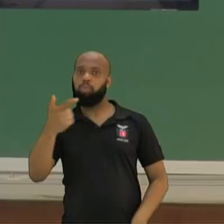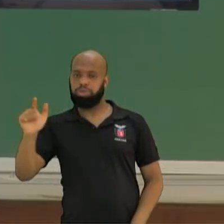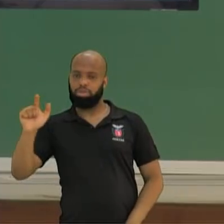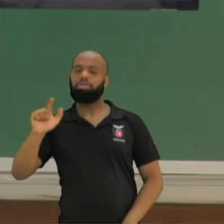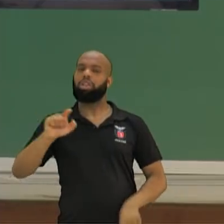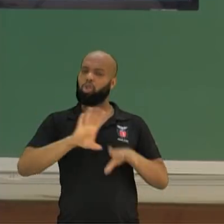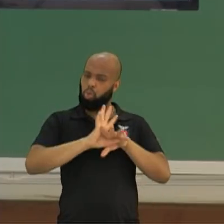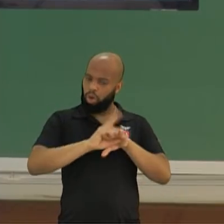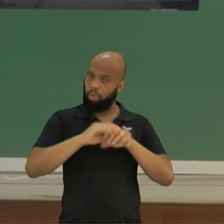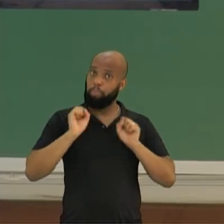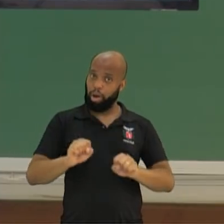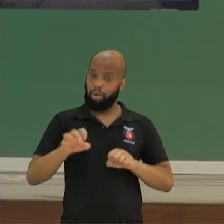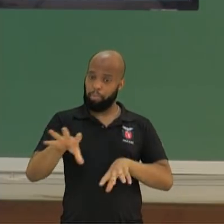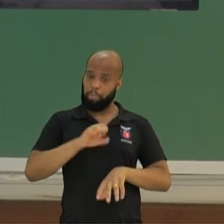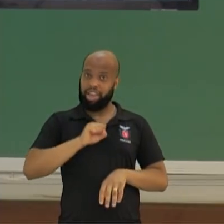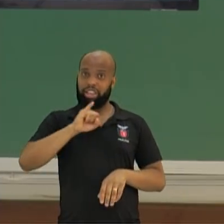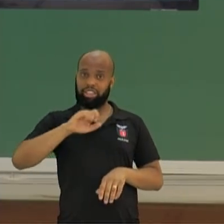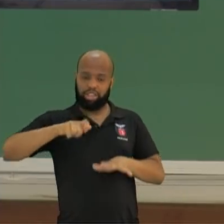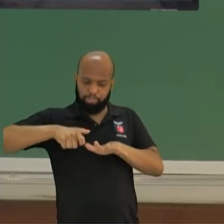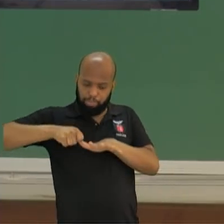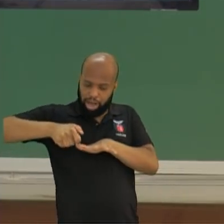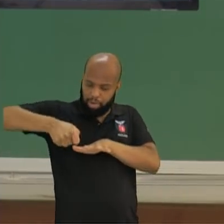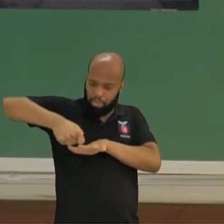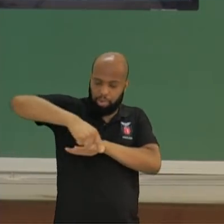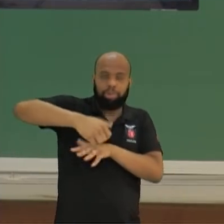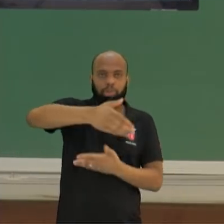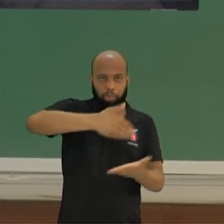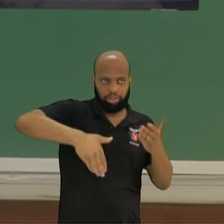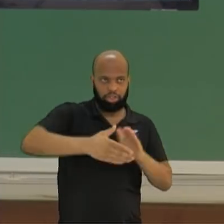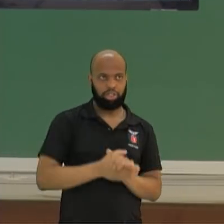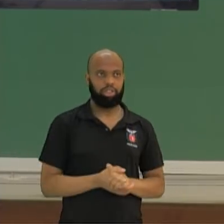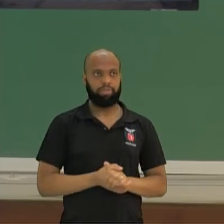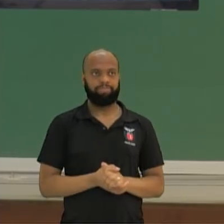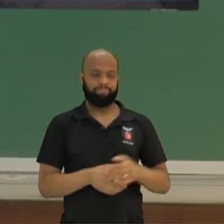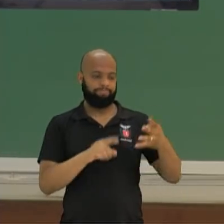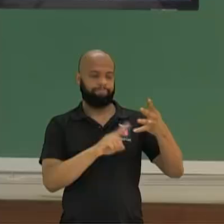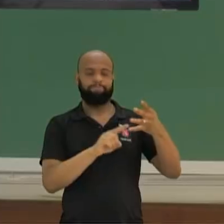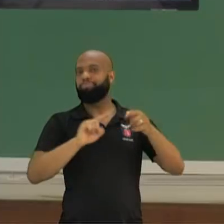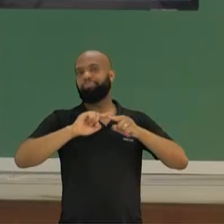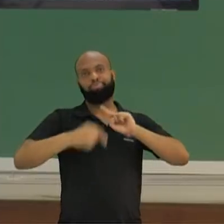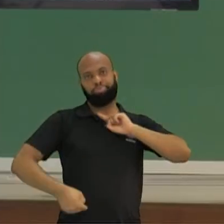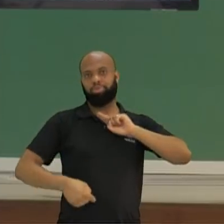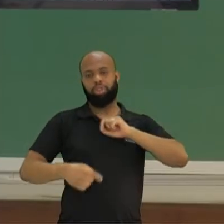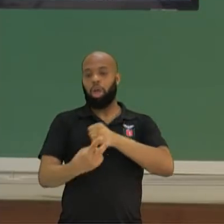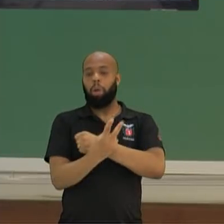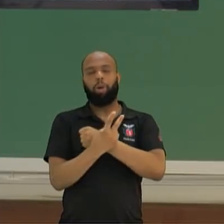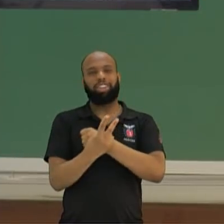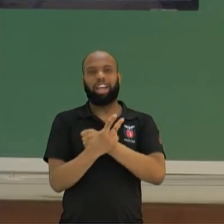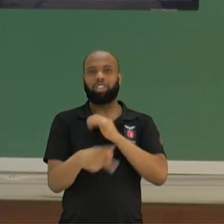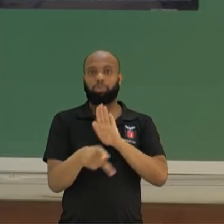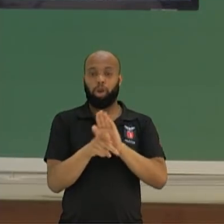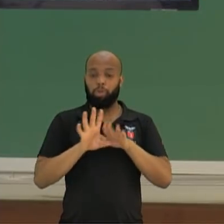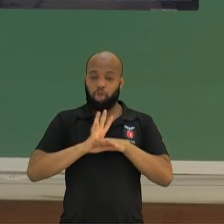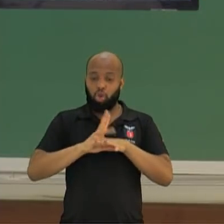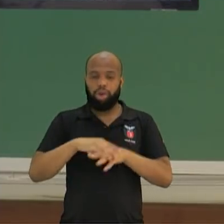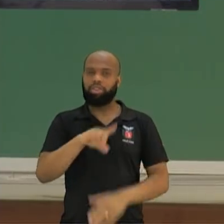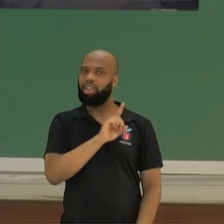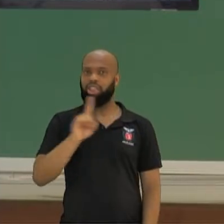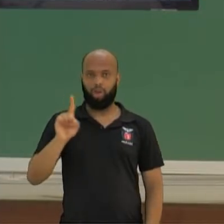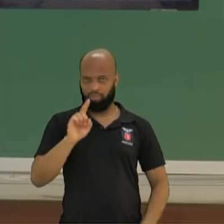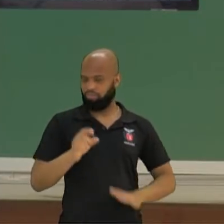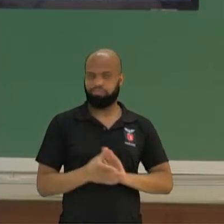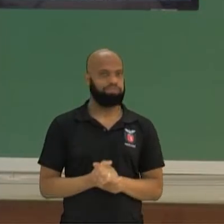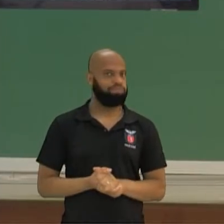transmissíveis, mas de outras doenças também. O único método aqui, então, que não protege, que não previne, né, contra